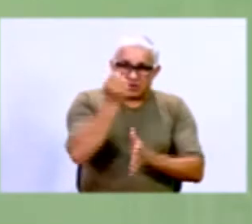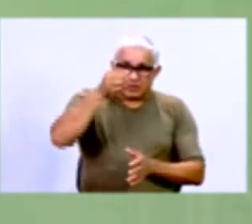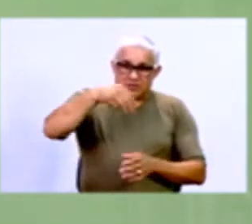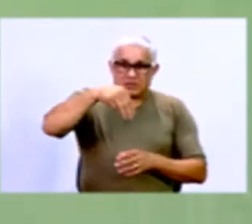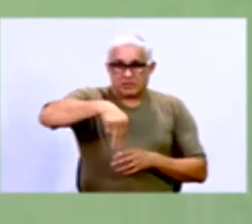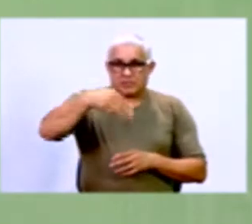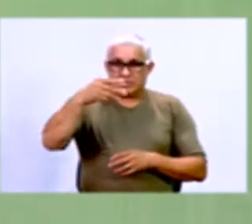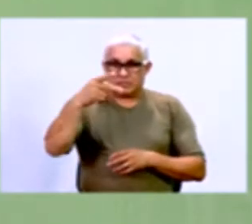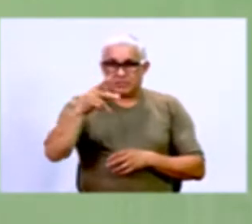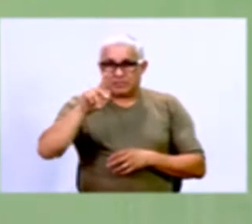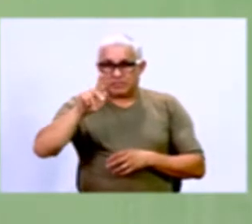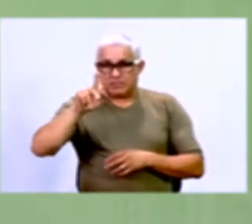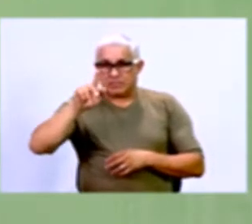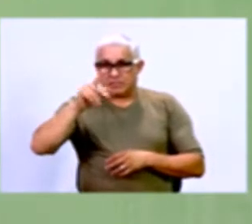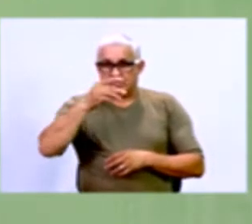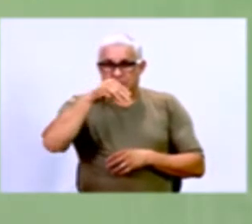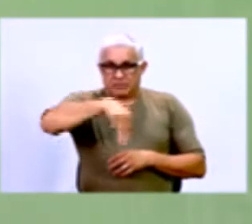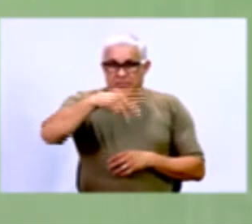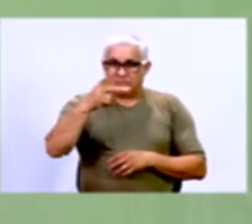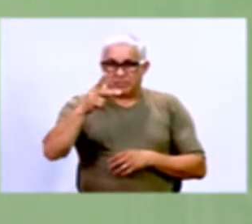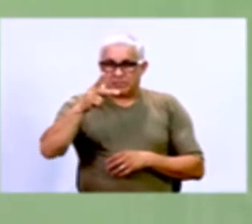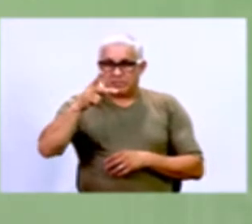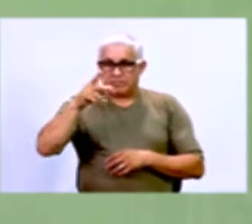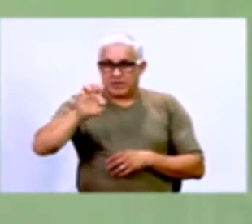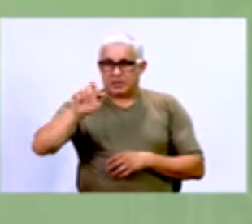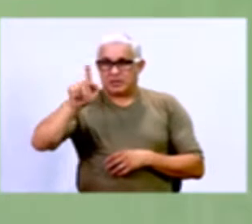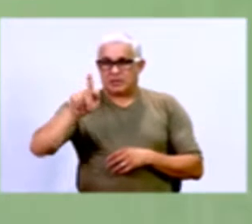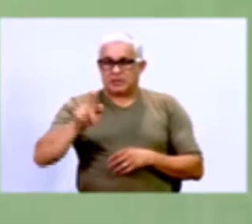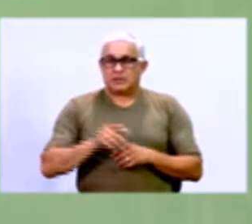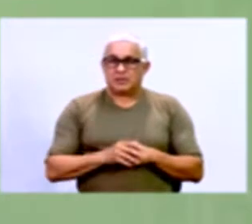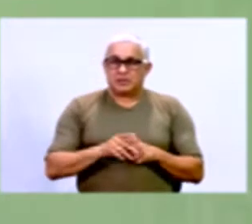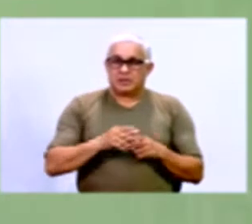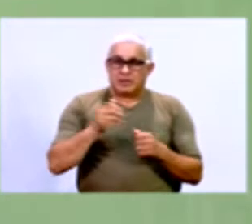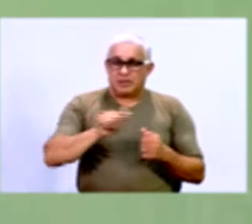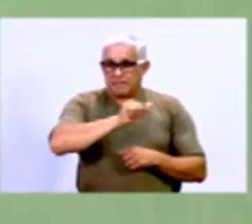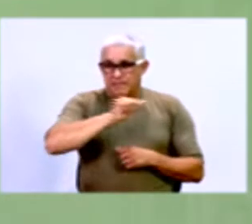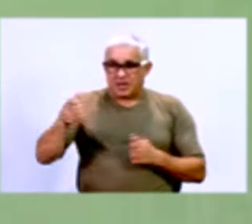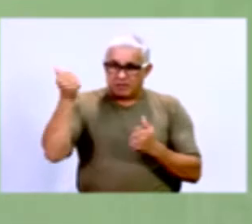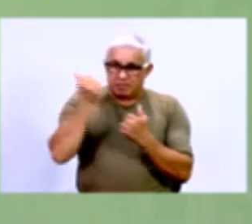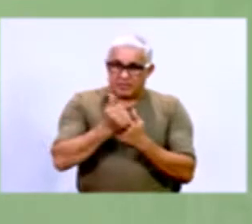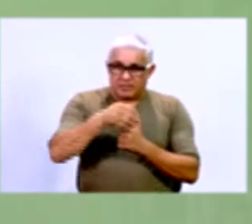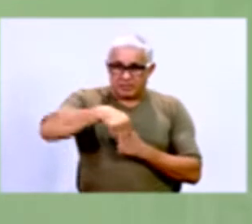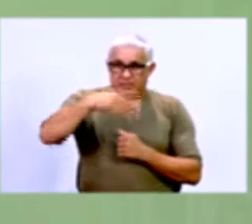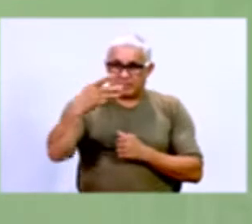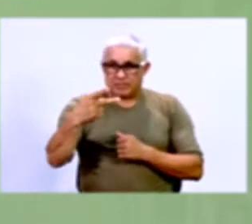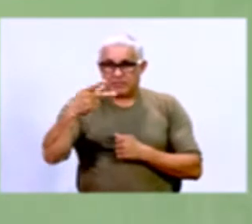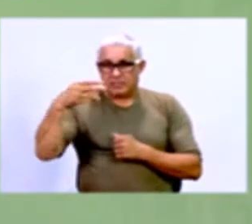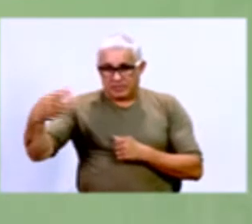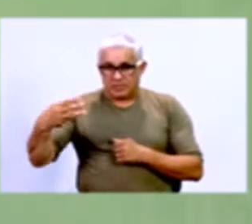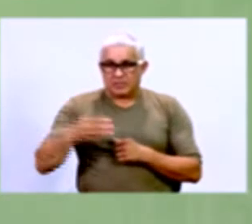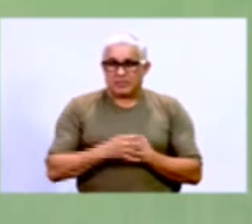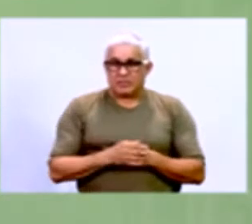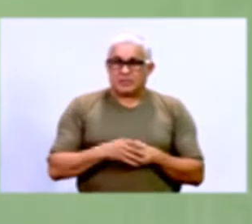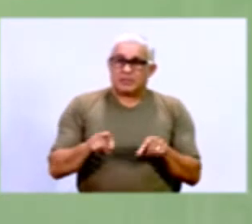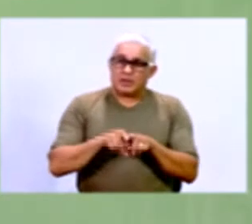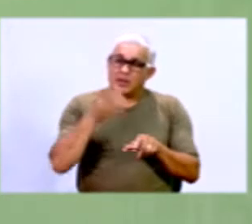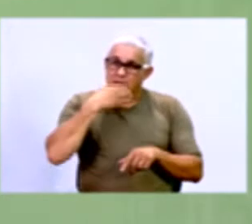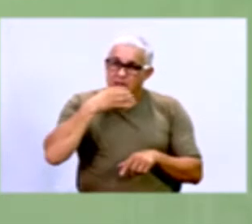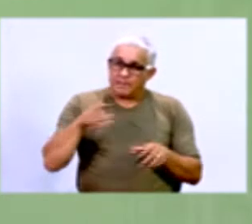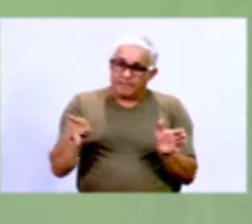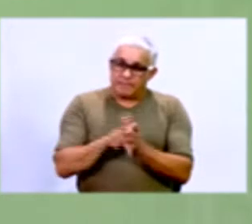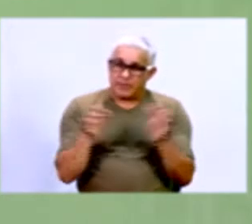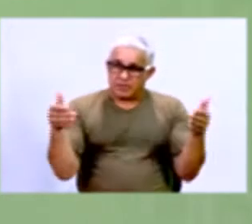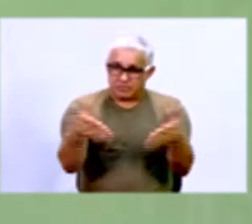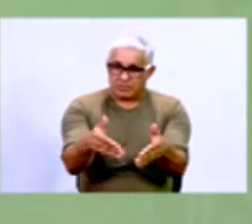os problemas do MP3, e ele é mais utilizado em aparelhos da Apple, ok? Então, só para a gente dar uma fechadinha